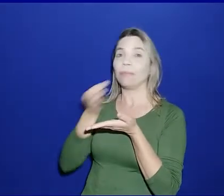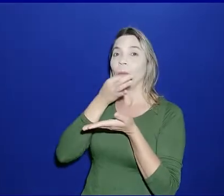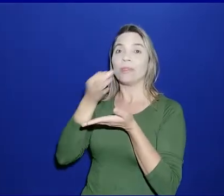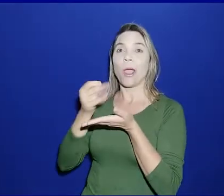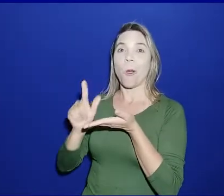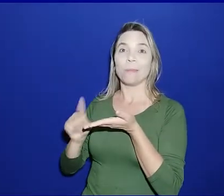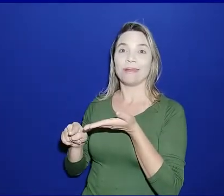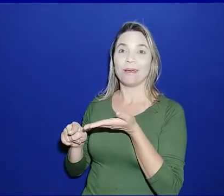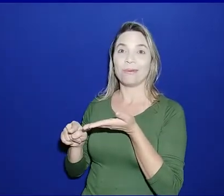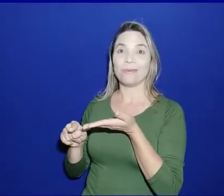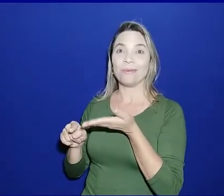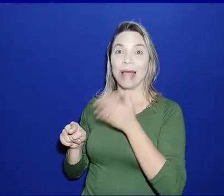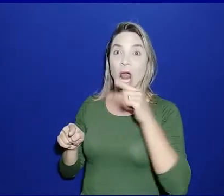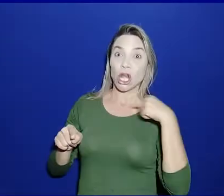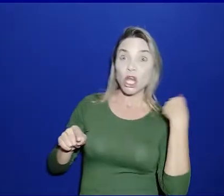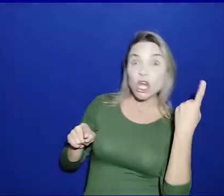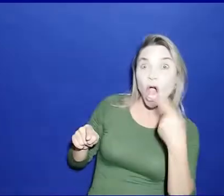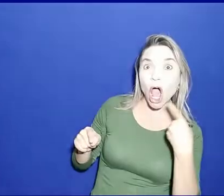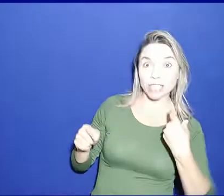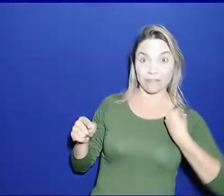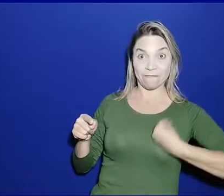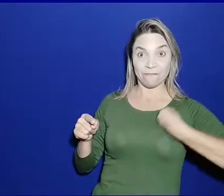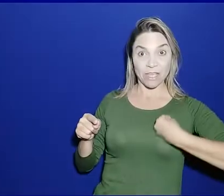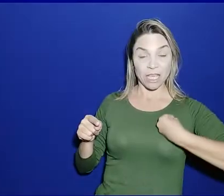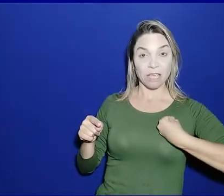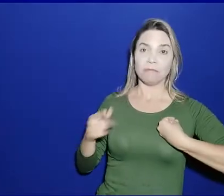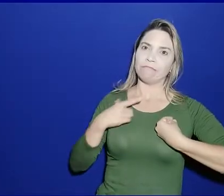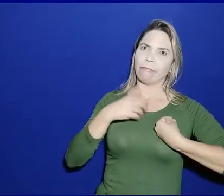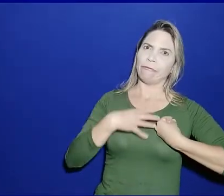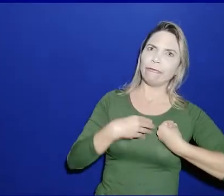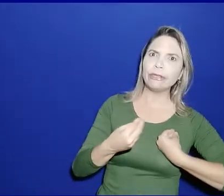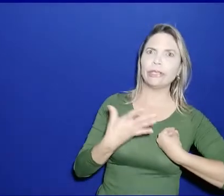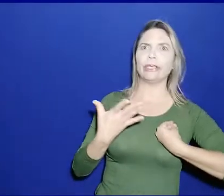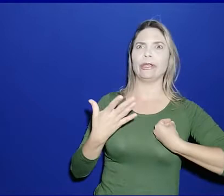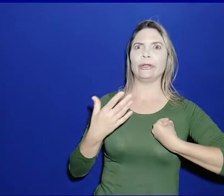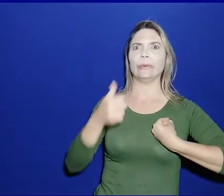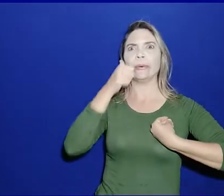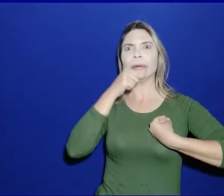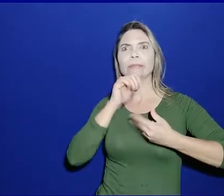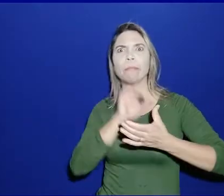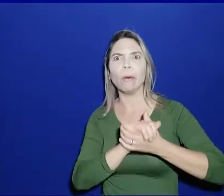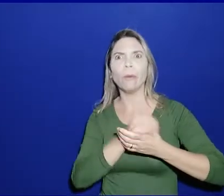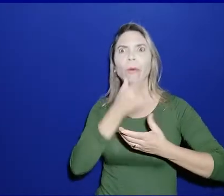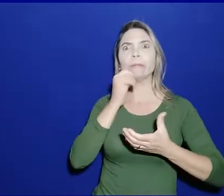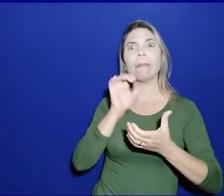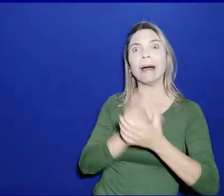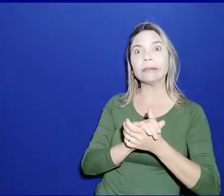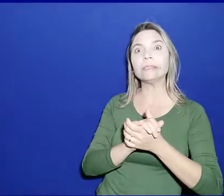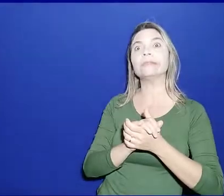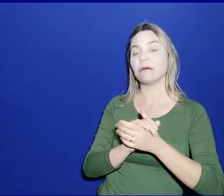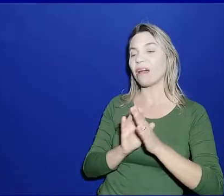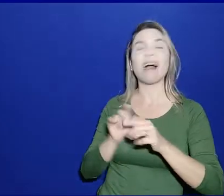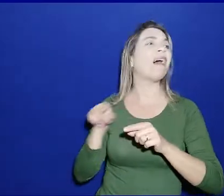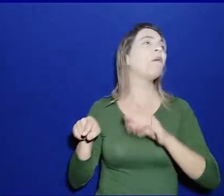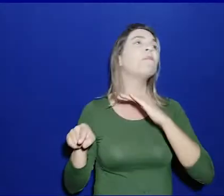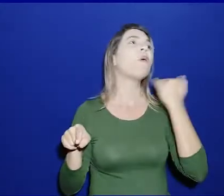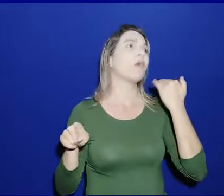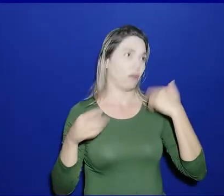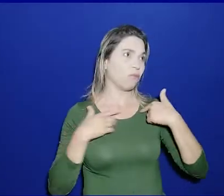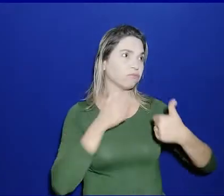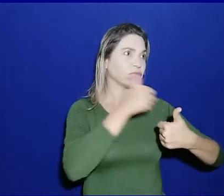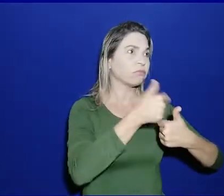decidir. Ele é poderoso para cumprir as melhores decisões. Ele é pacificador, ele sempre nos